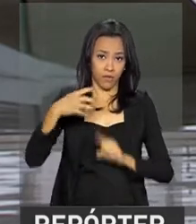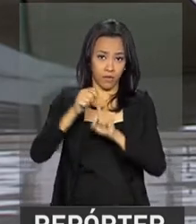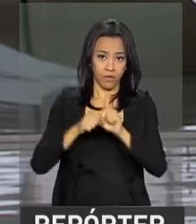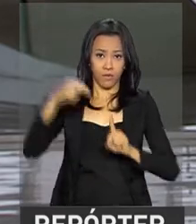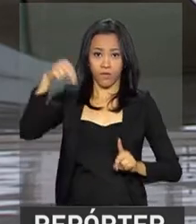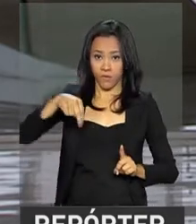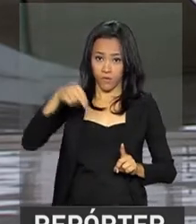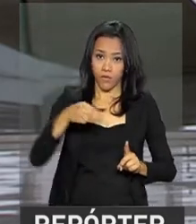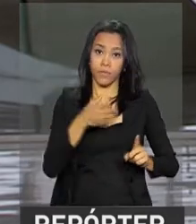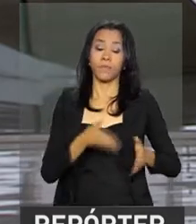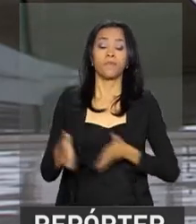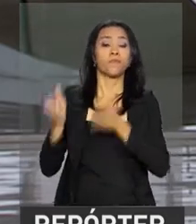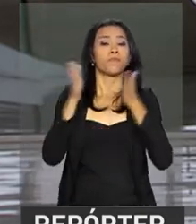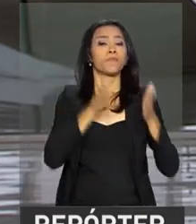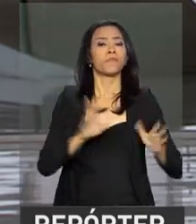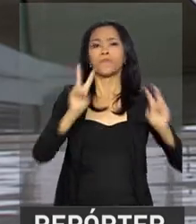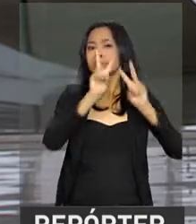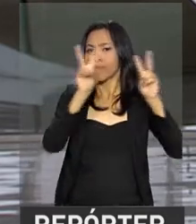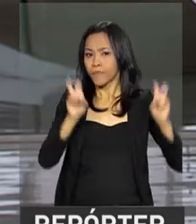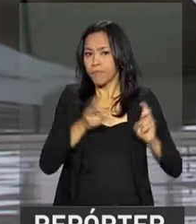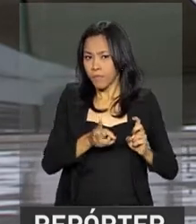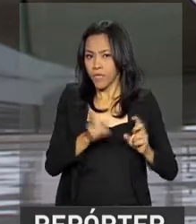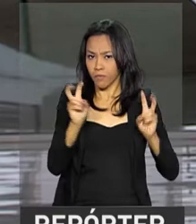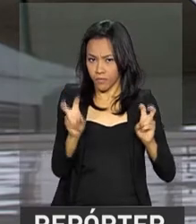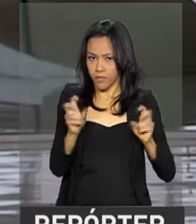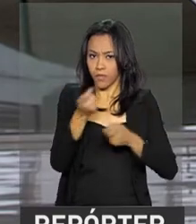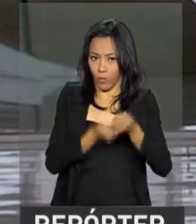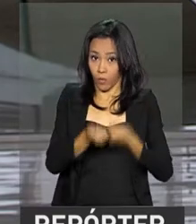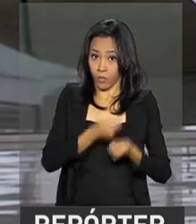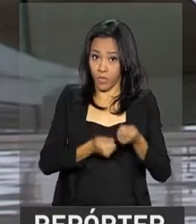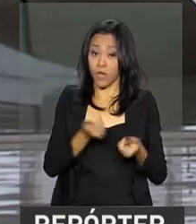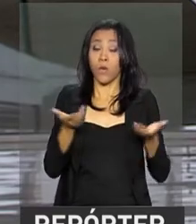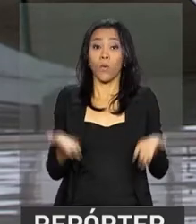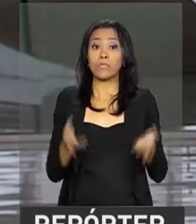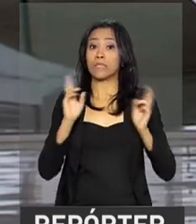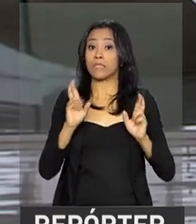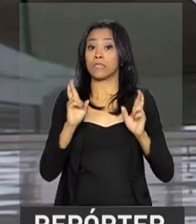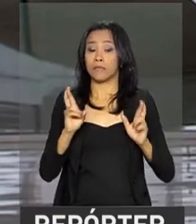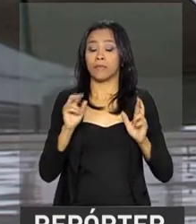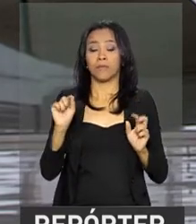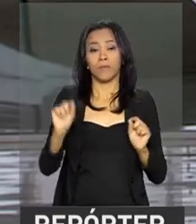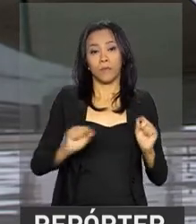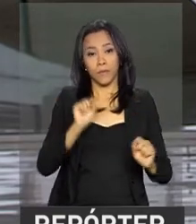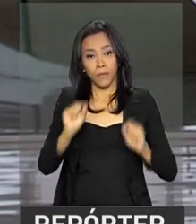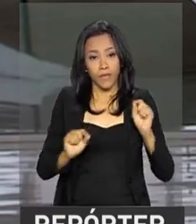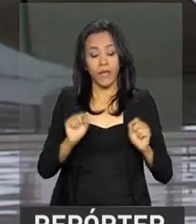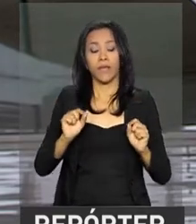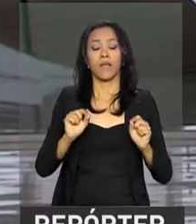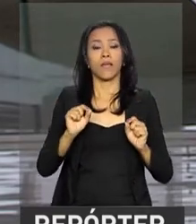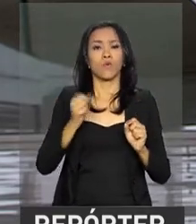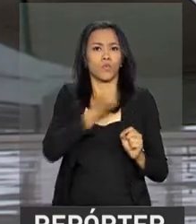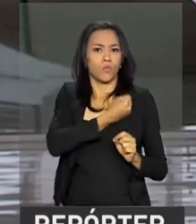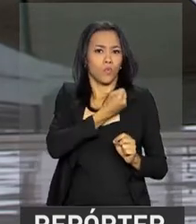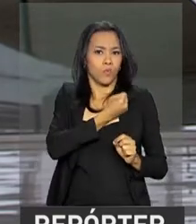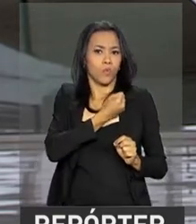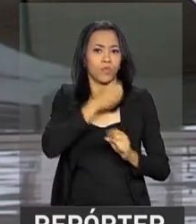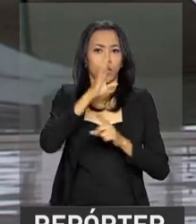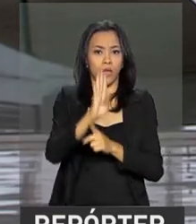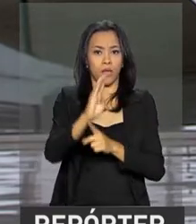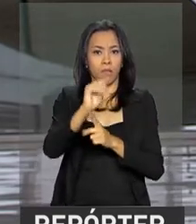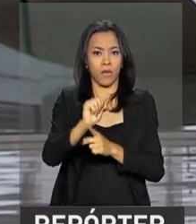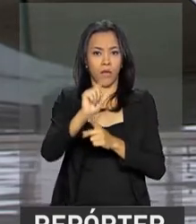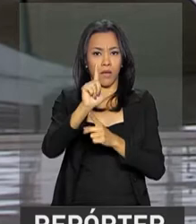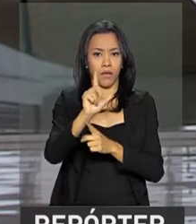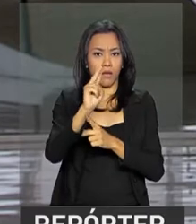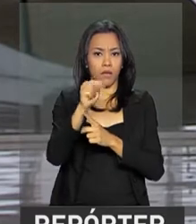e ainda sobre economia a expectativa hoje é para os números da balança comercial brasileira referente ao